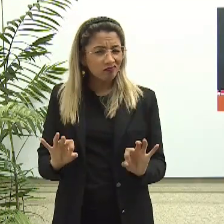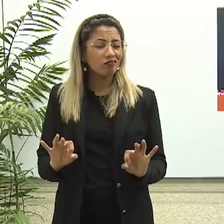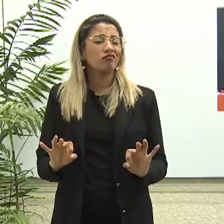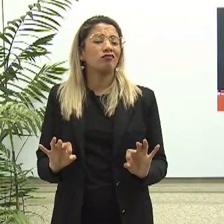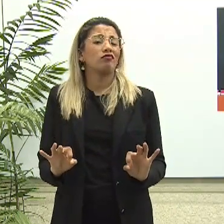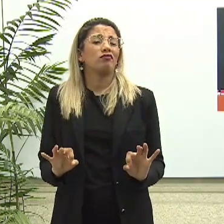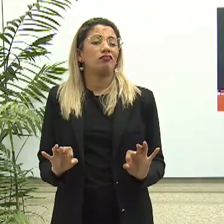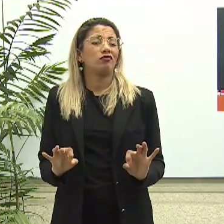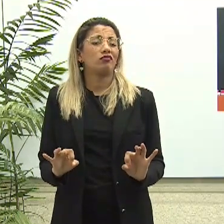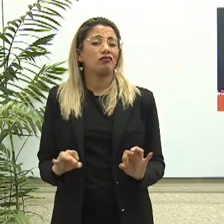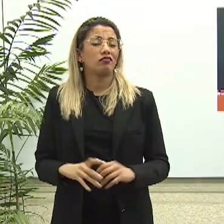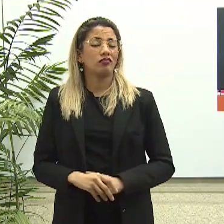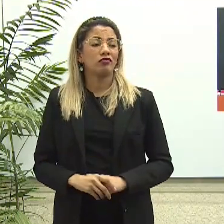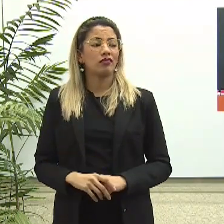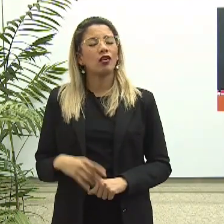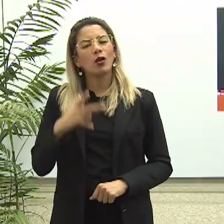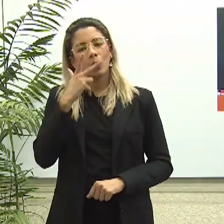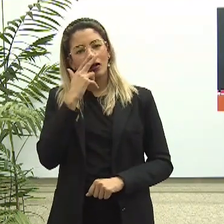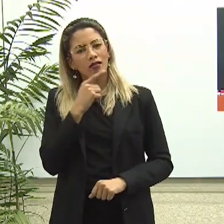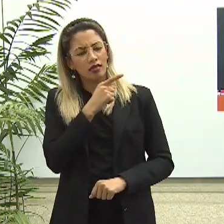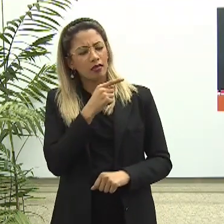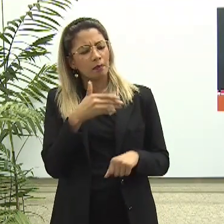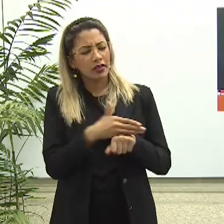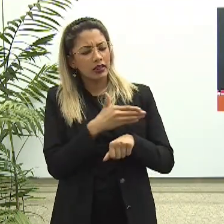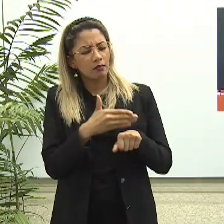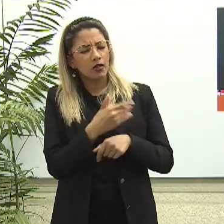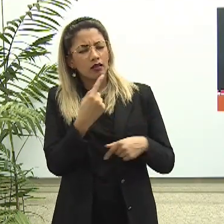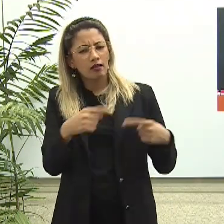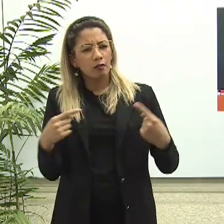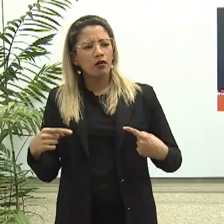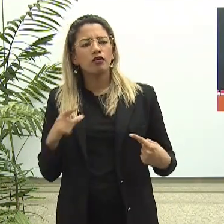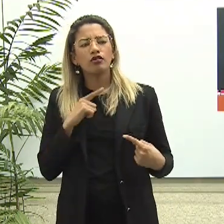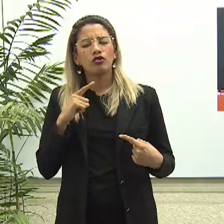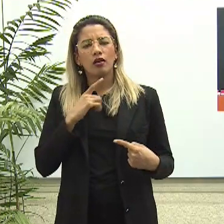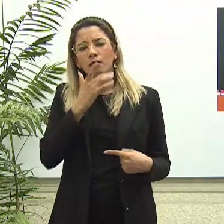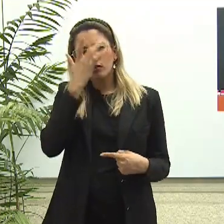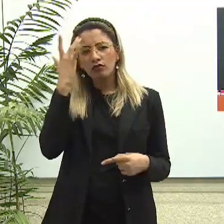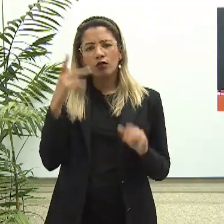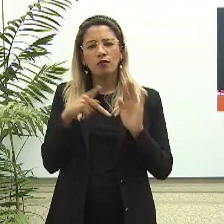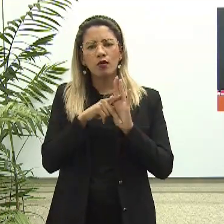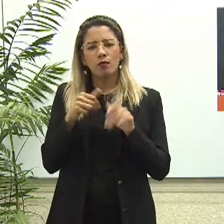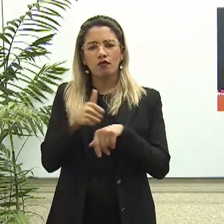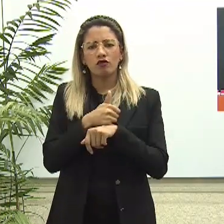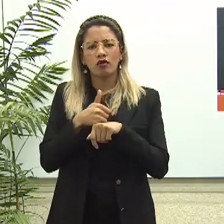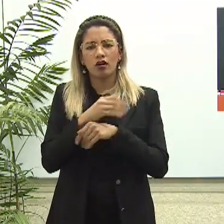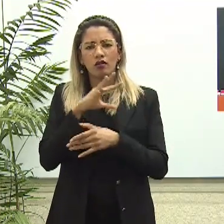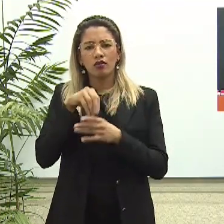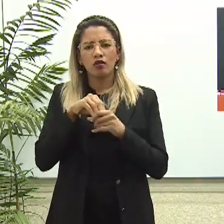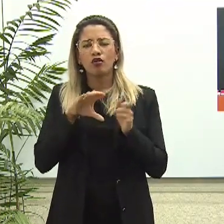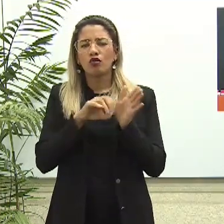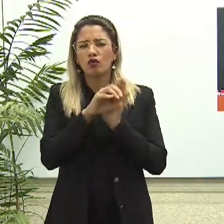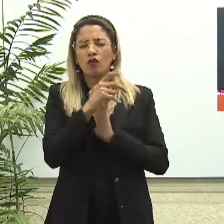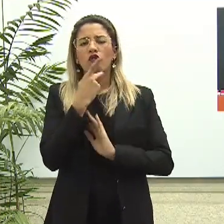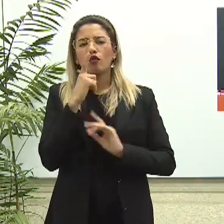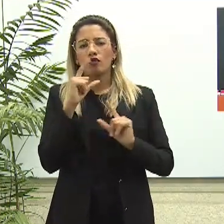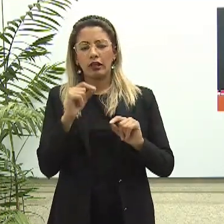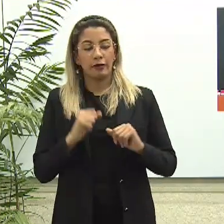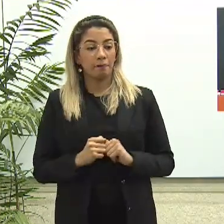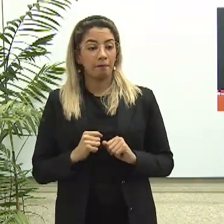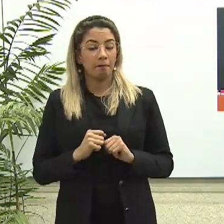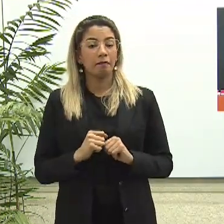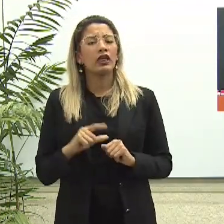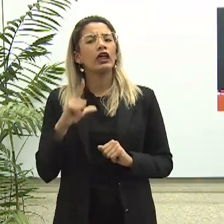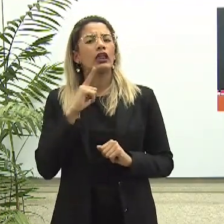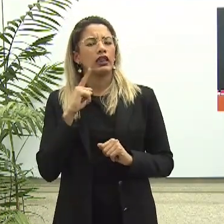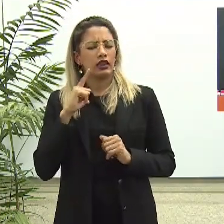acho que eu acho que você tava num debate você deve se lembrar que tinha um cara do Google que falou Ah nós temos uma